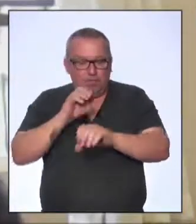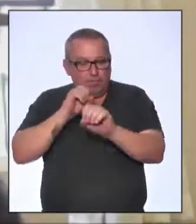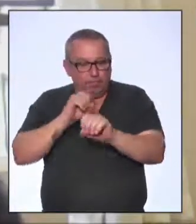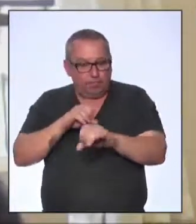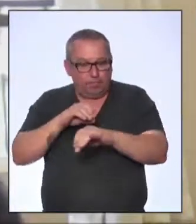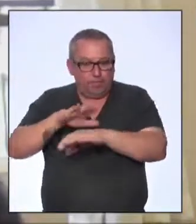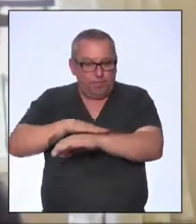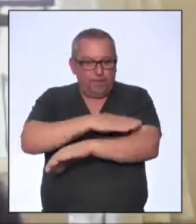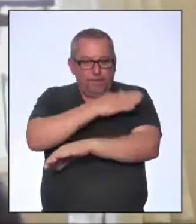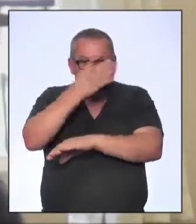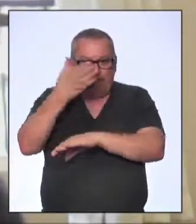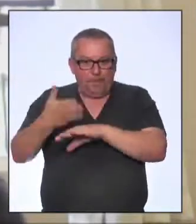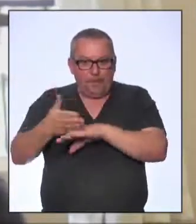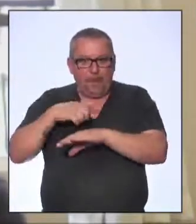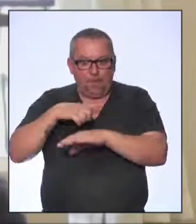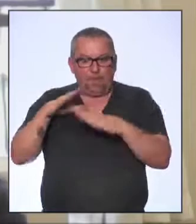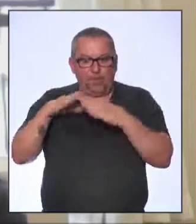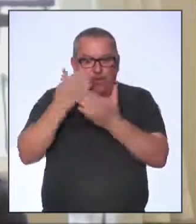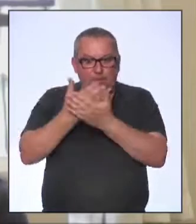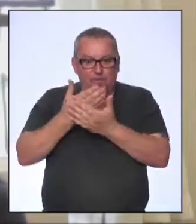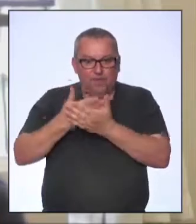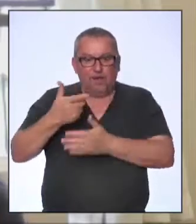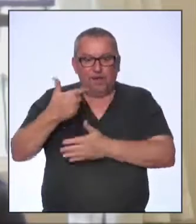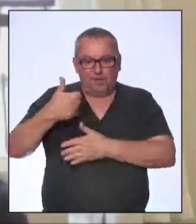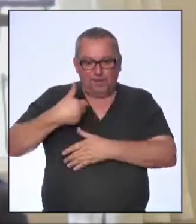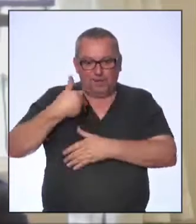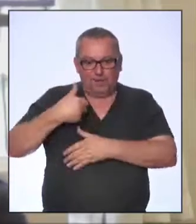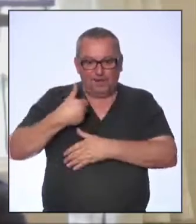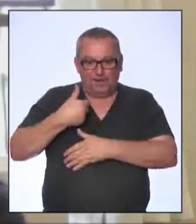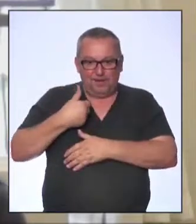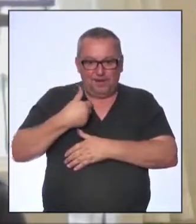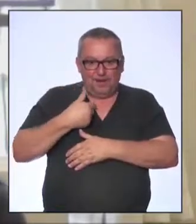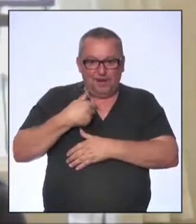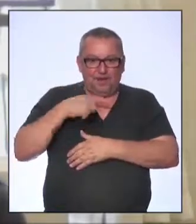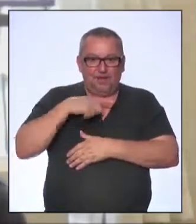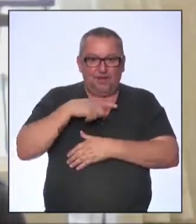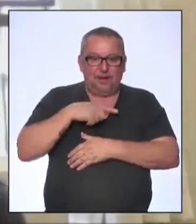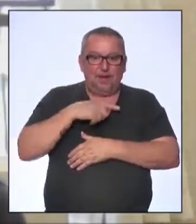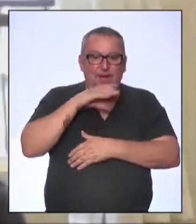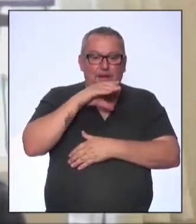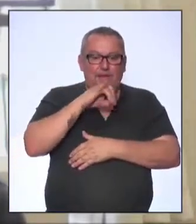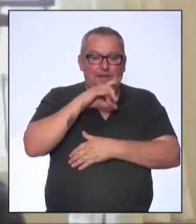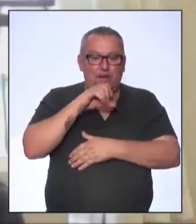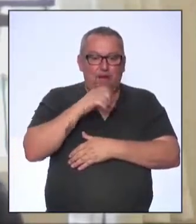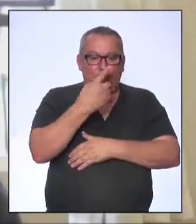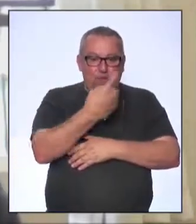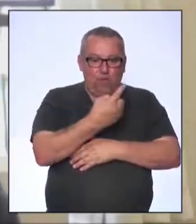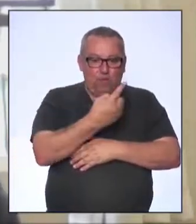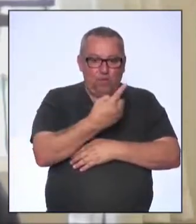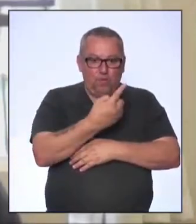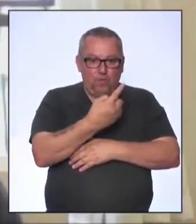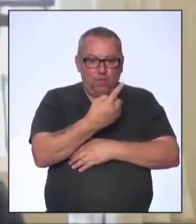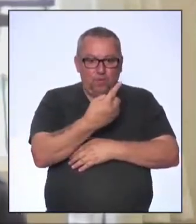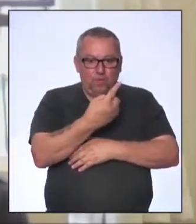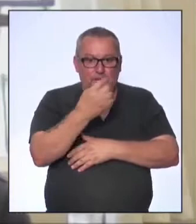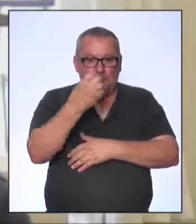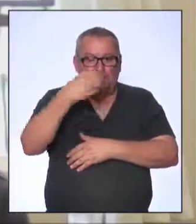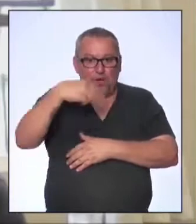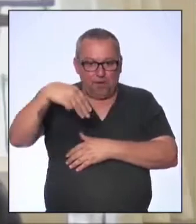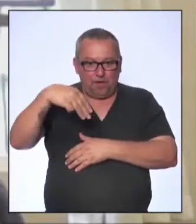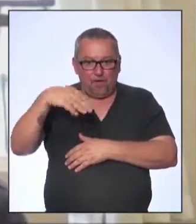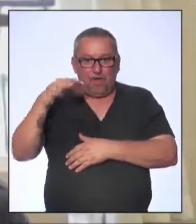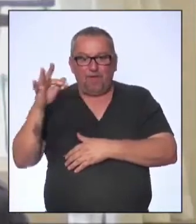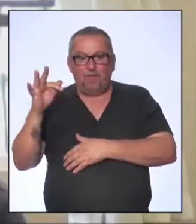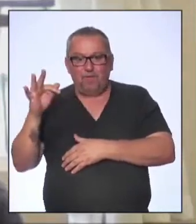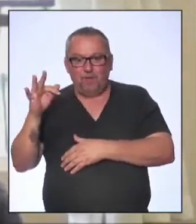escola de 12 anos que era 3 períodos, ciclo 1, ensino médio, ensino fundamental. Já